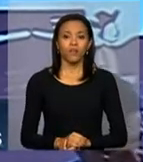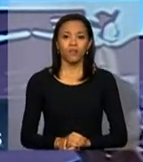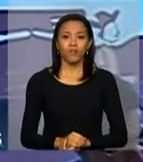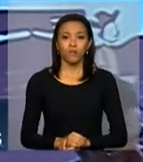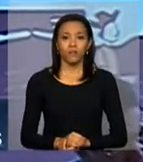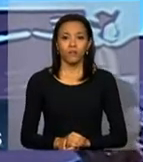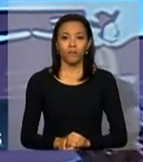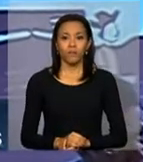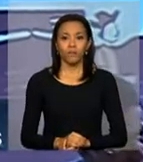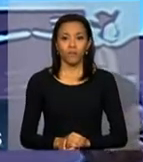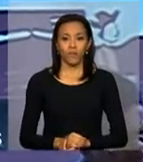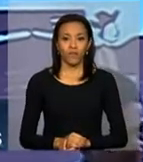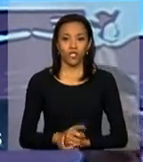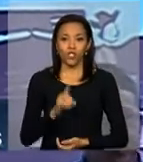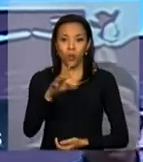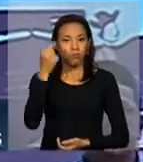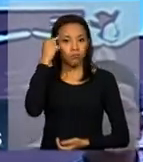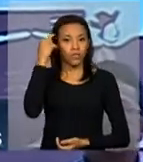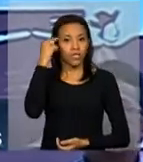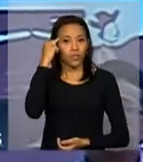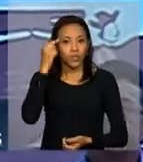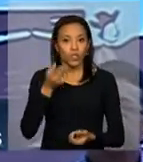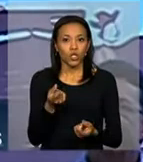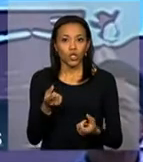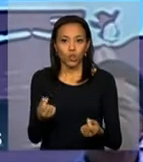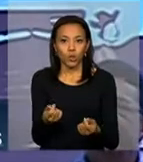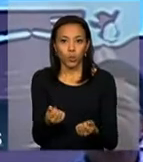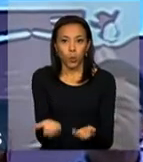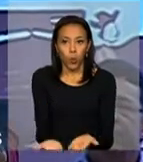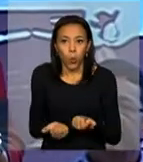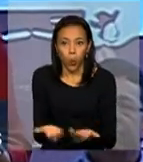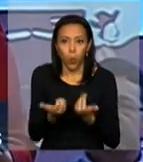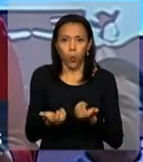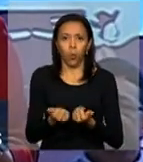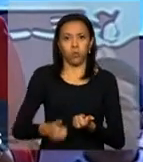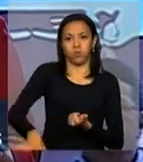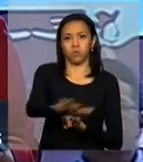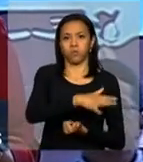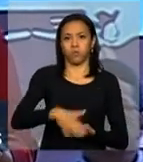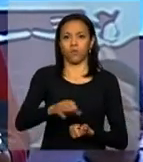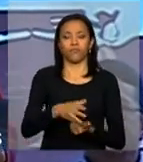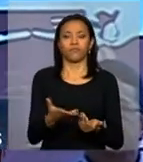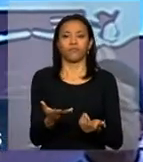não é necessária a indústria da seca. Não é necessária